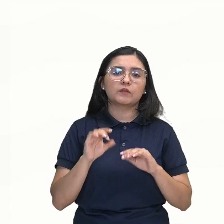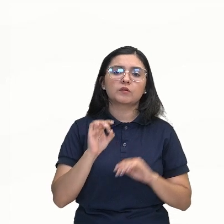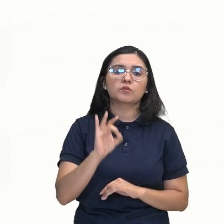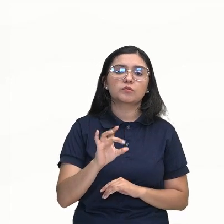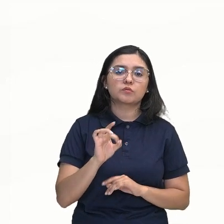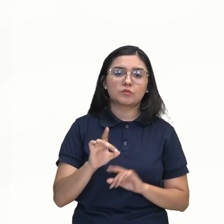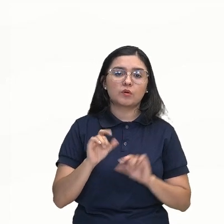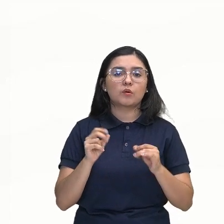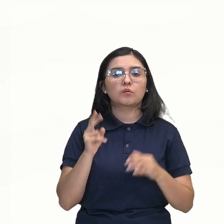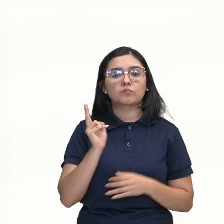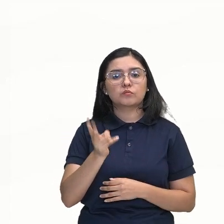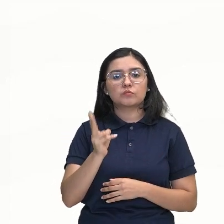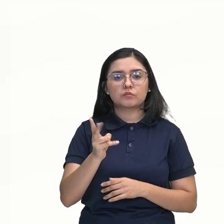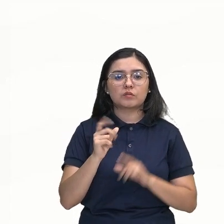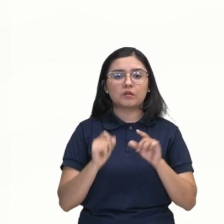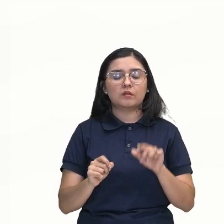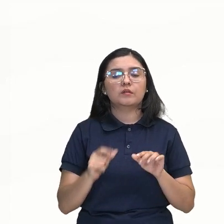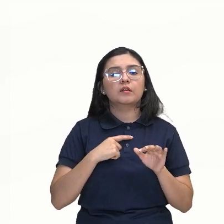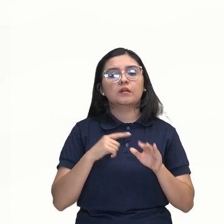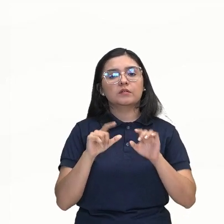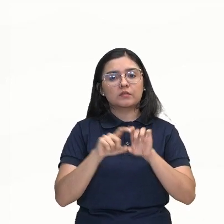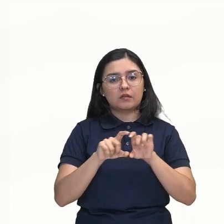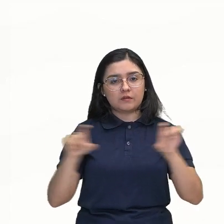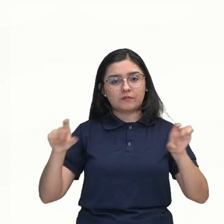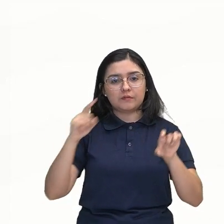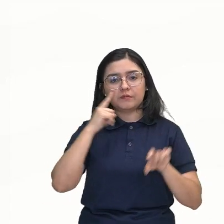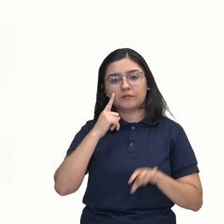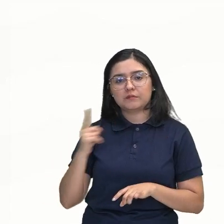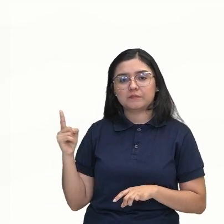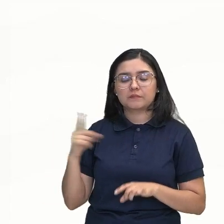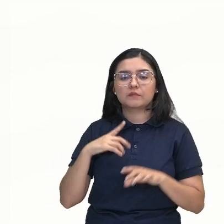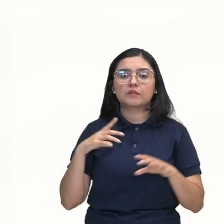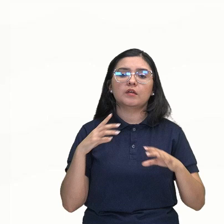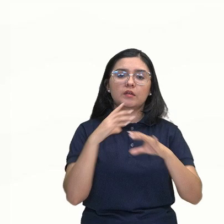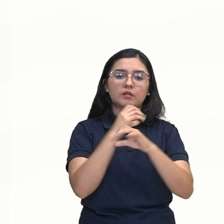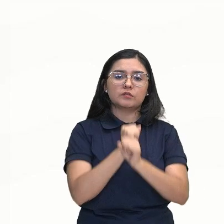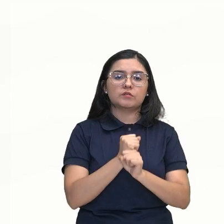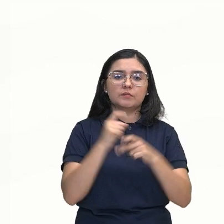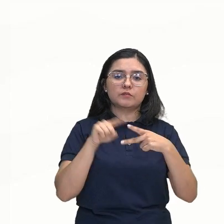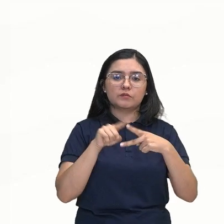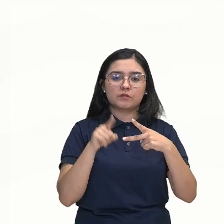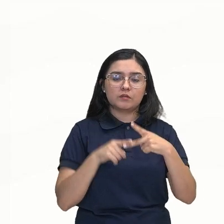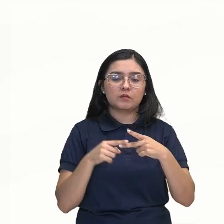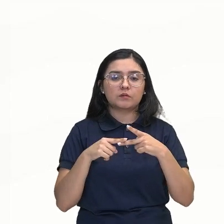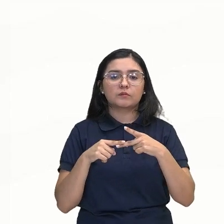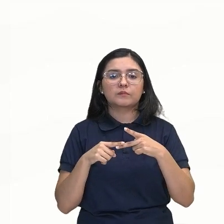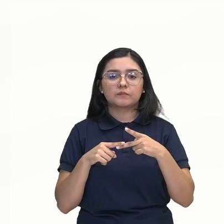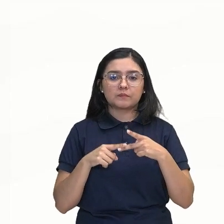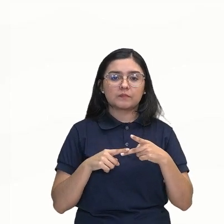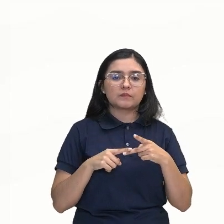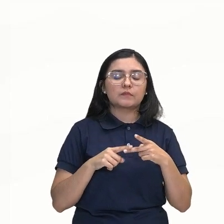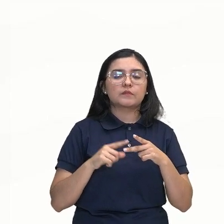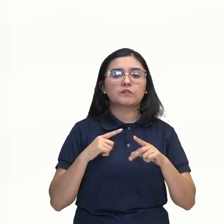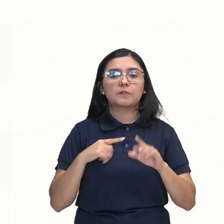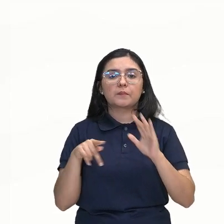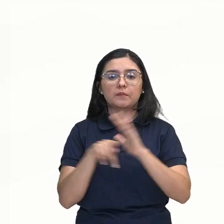você utilizar a nossa formulazinha da soma dos ângulos internos de um polígono,